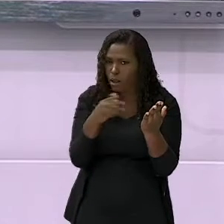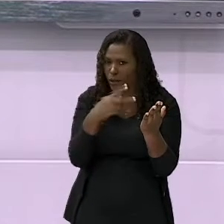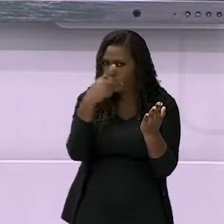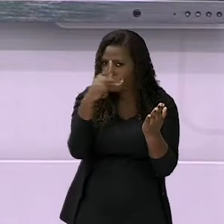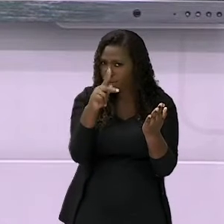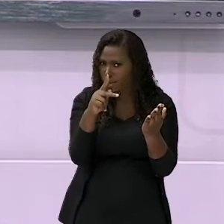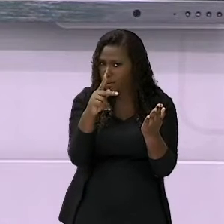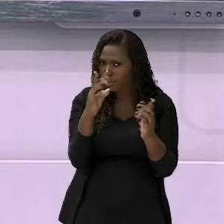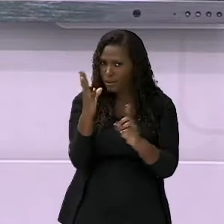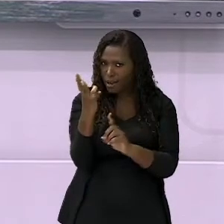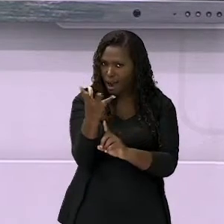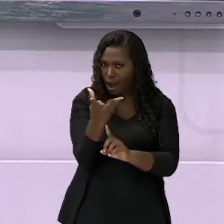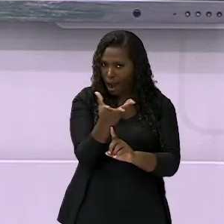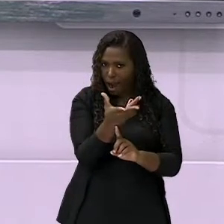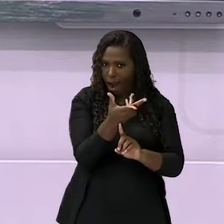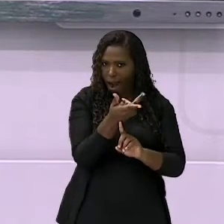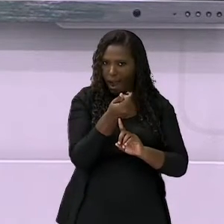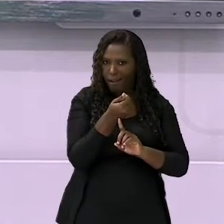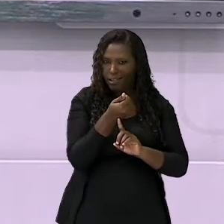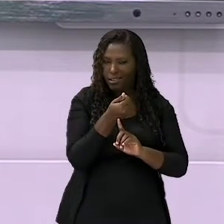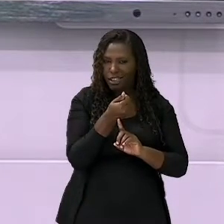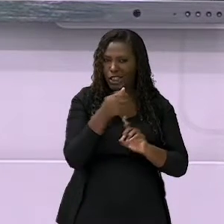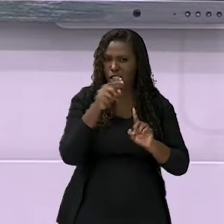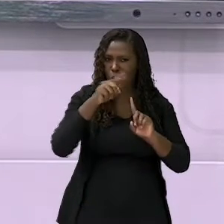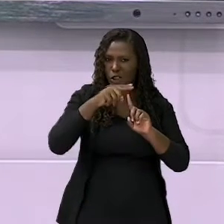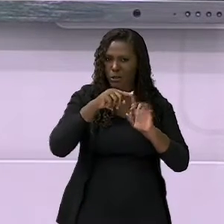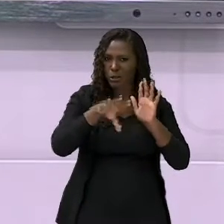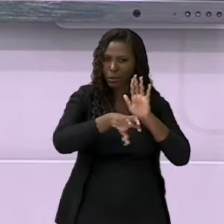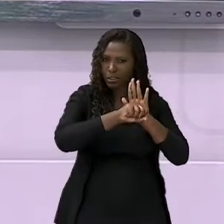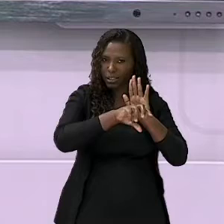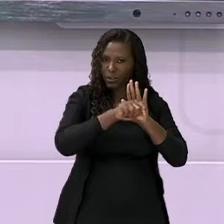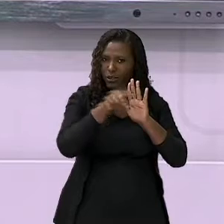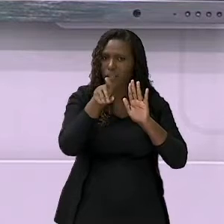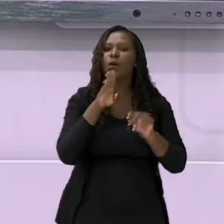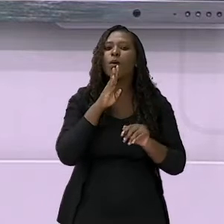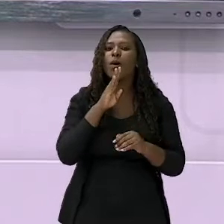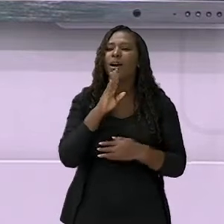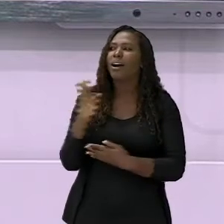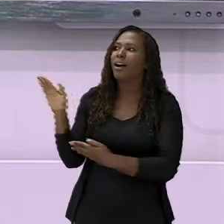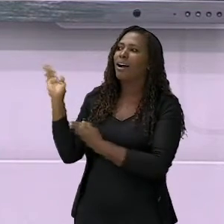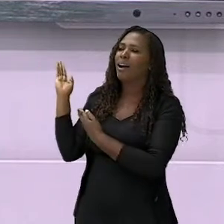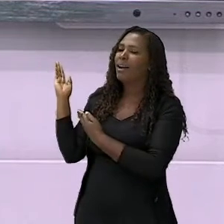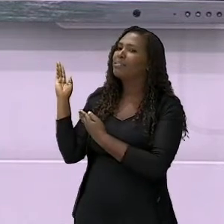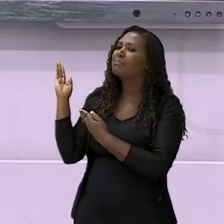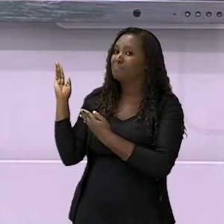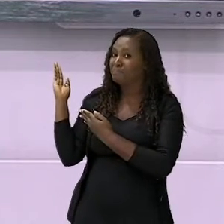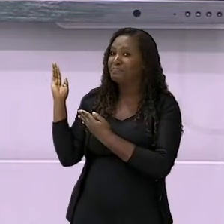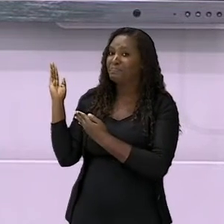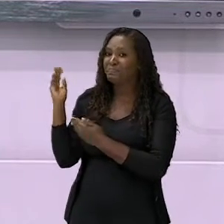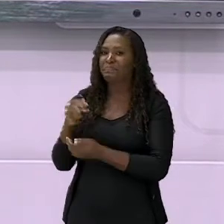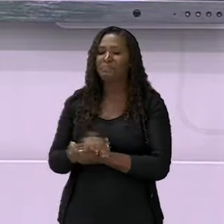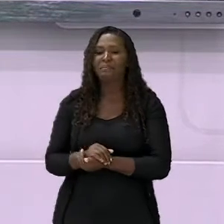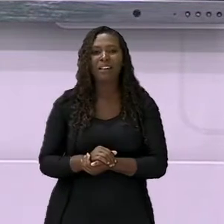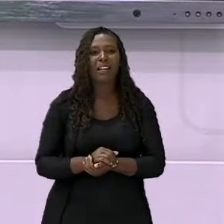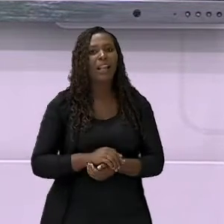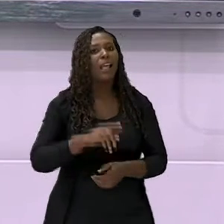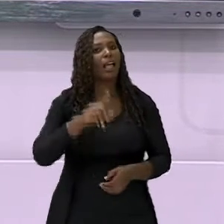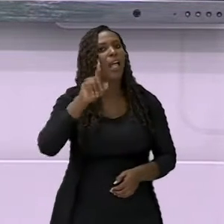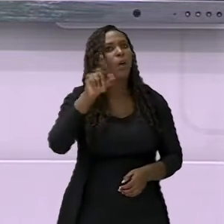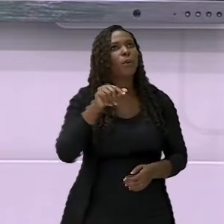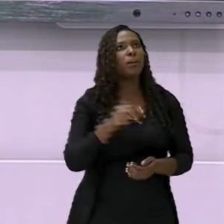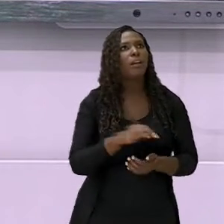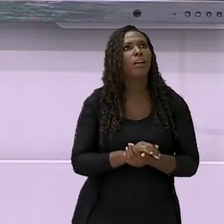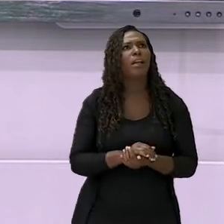certeza você vai reconhecer este quadro. A arte abstrata, ela é realmente a capacidade da